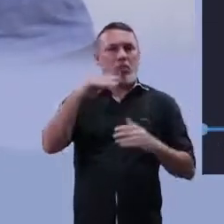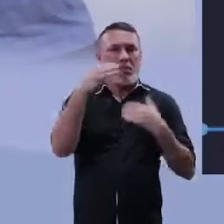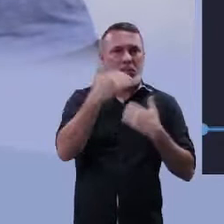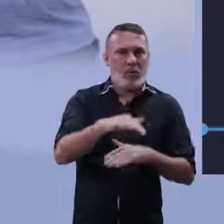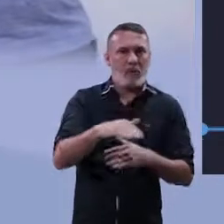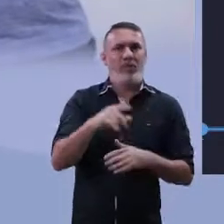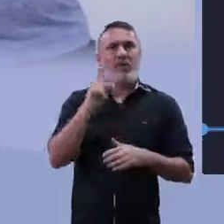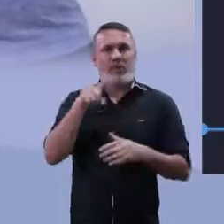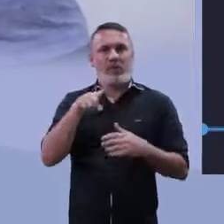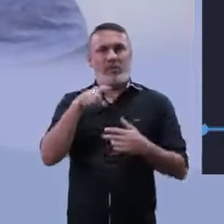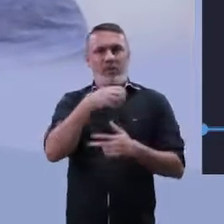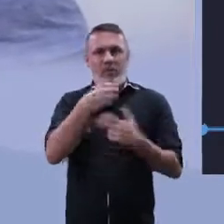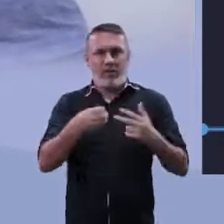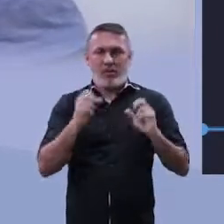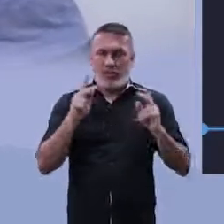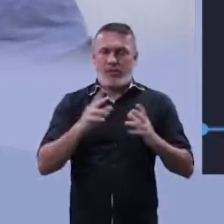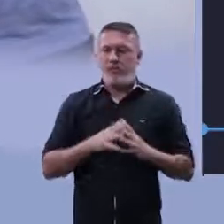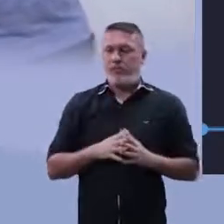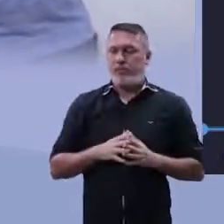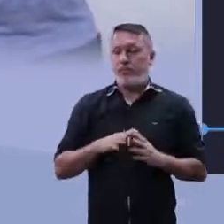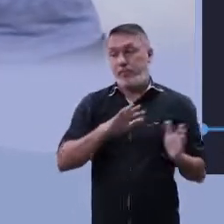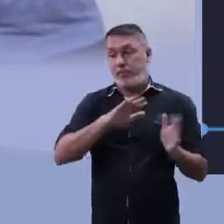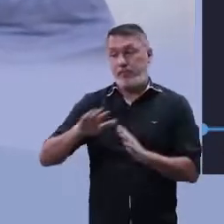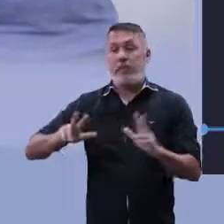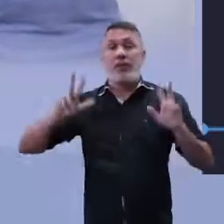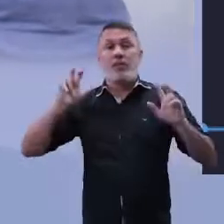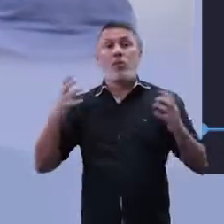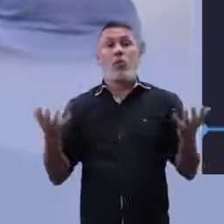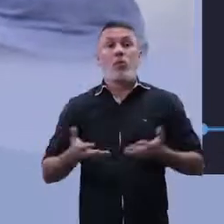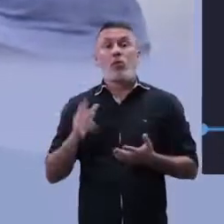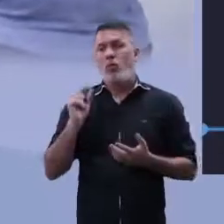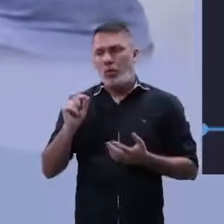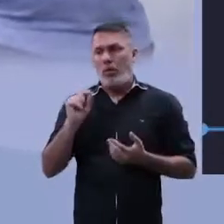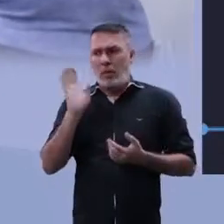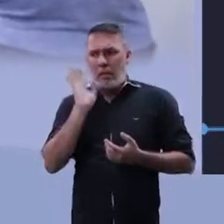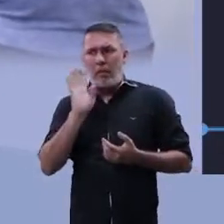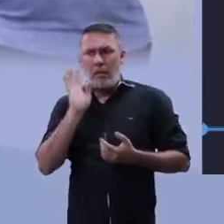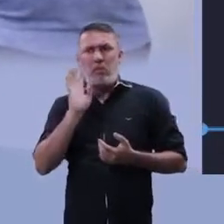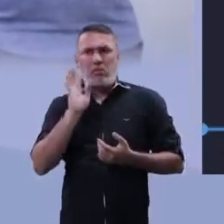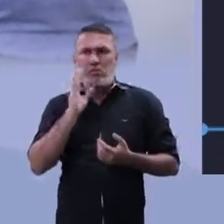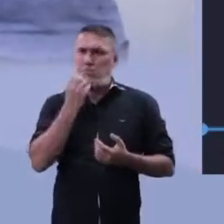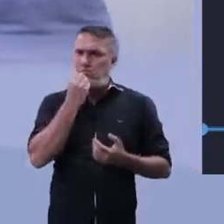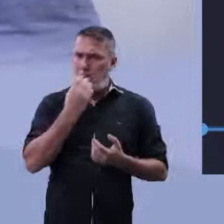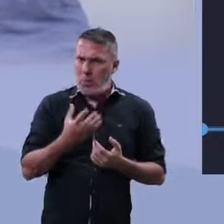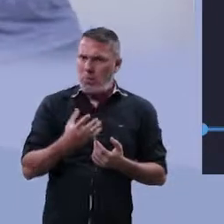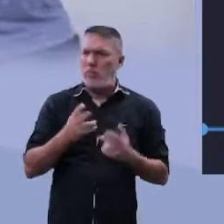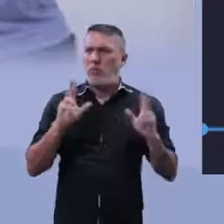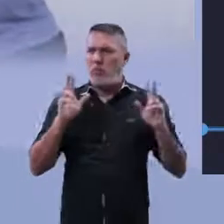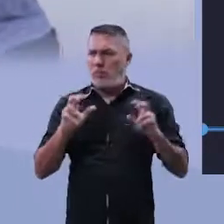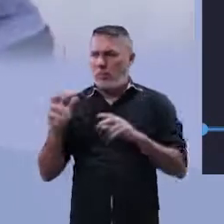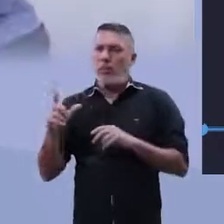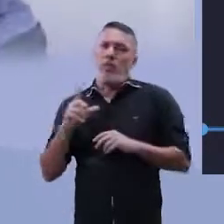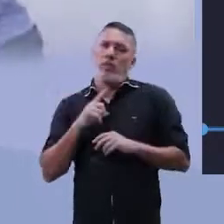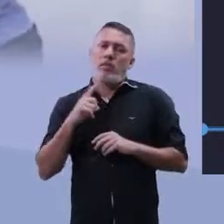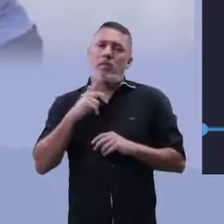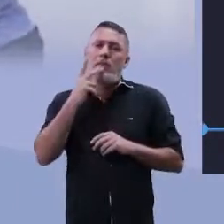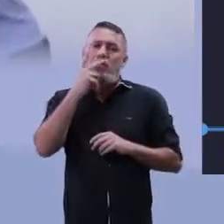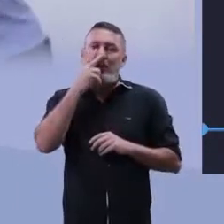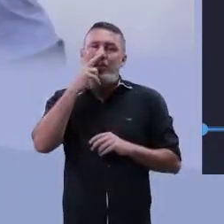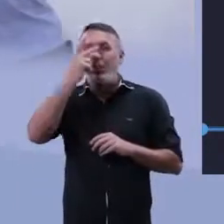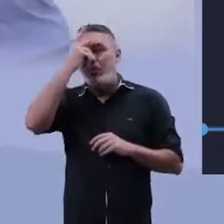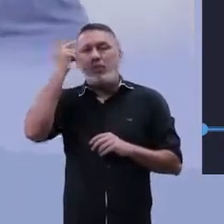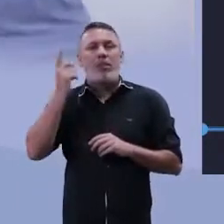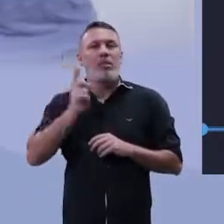sua prova, que é o seu Exame Nacional do Ensino Médio. O tema que nós vamos conversar hoje é um tema muito bacana, que trouxe uma